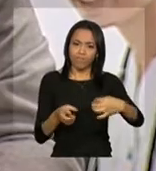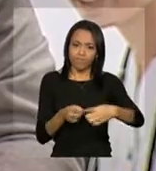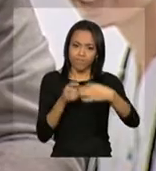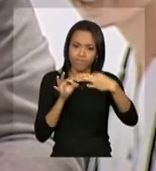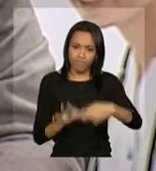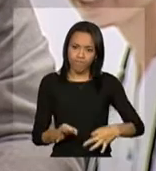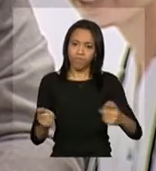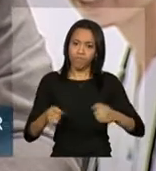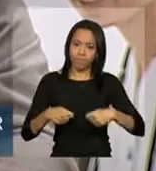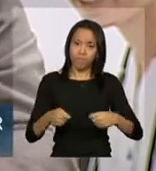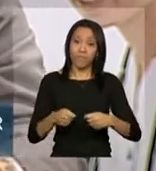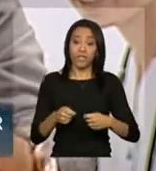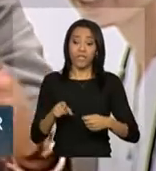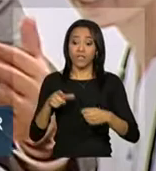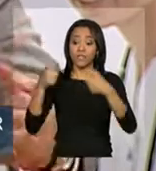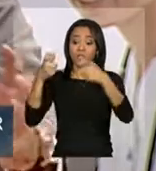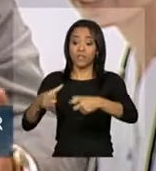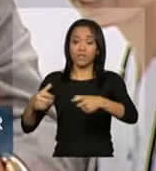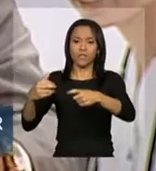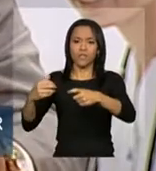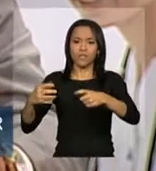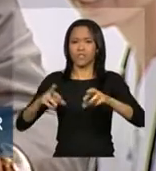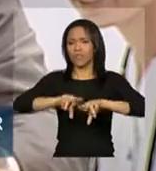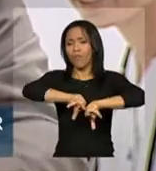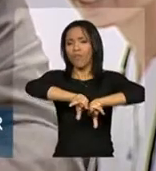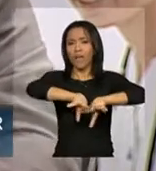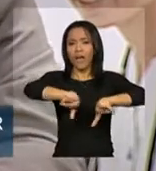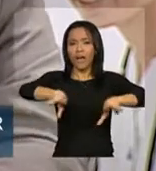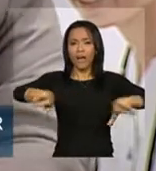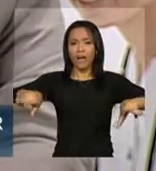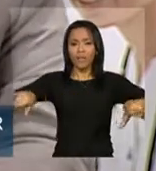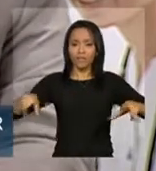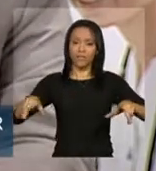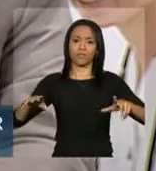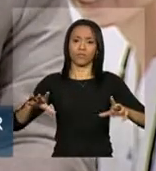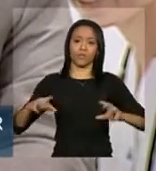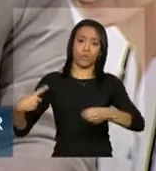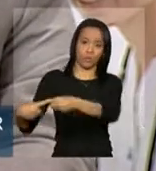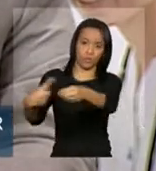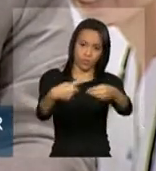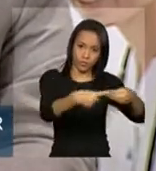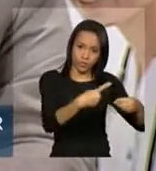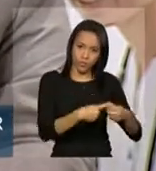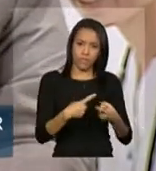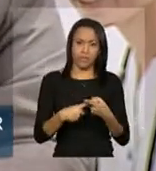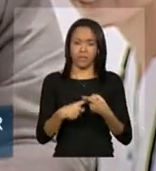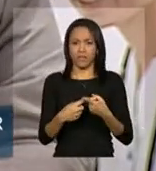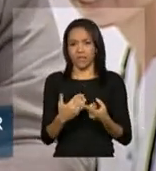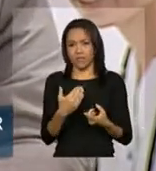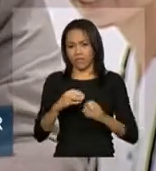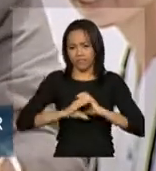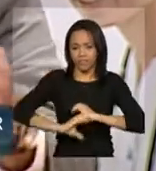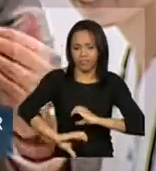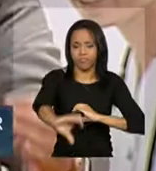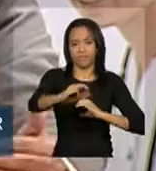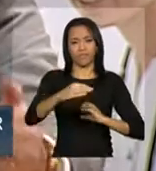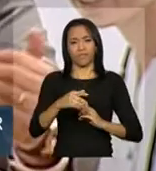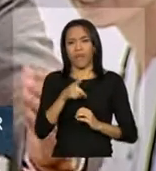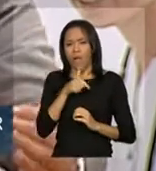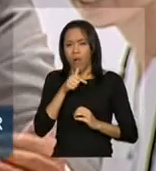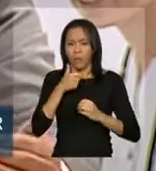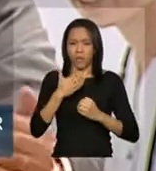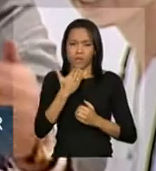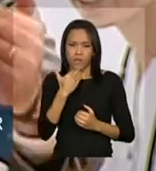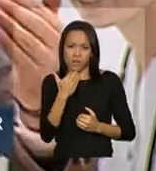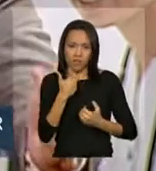situação de vulnerabilidade que é o conjunto desses municípios que TM indicadores sanitários de maior gravidade e que estão nessa